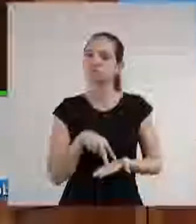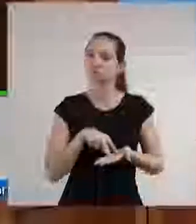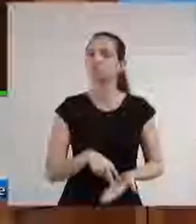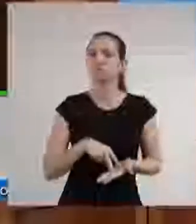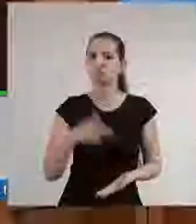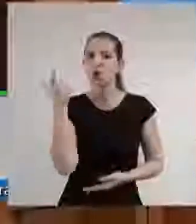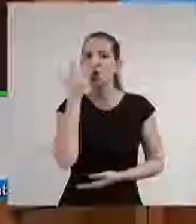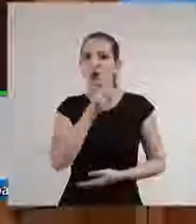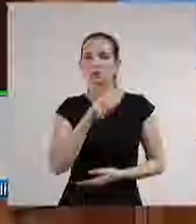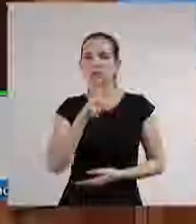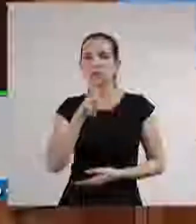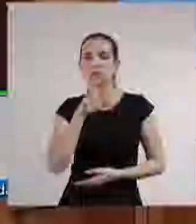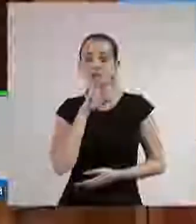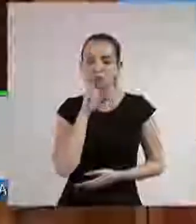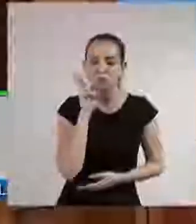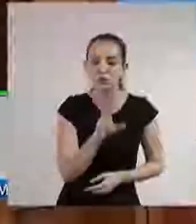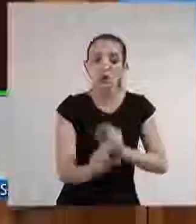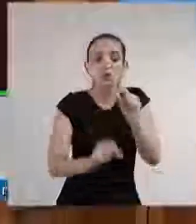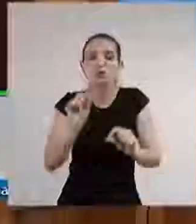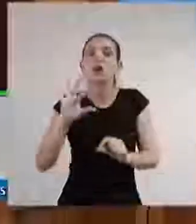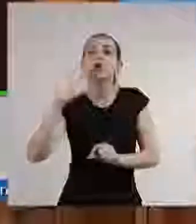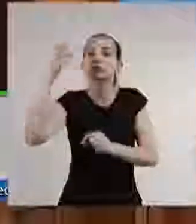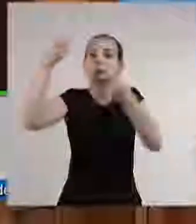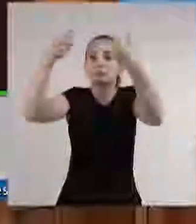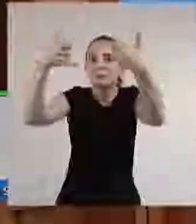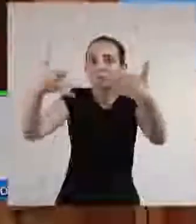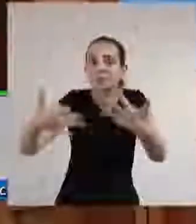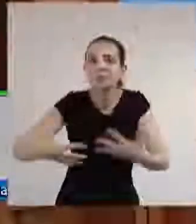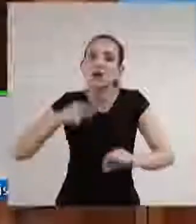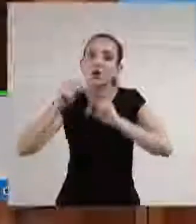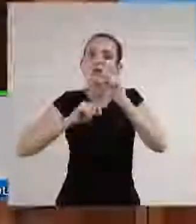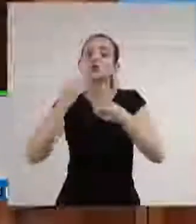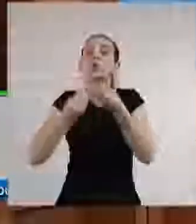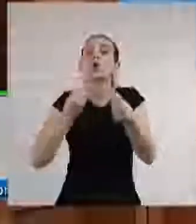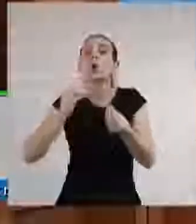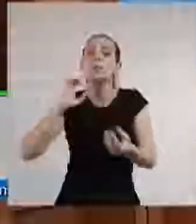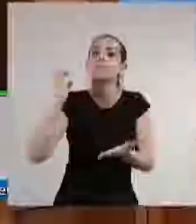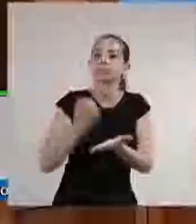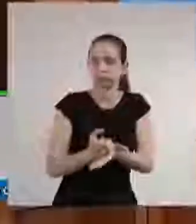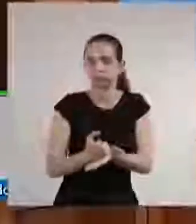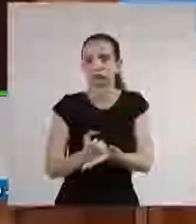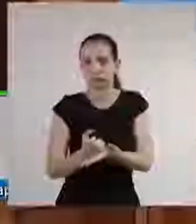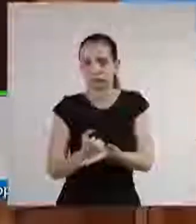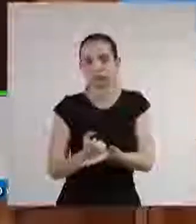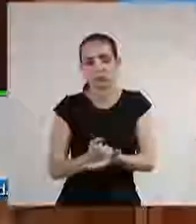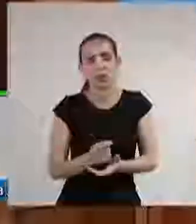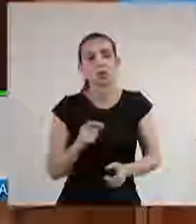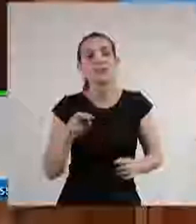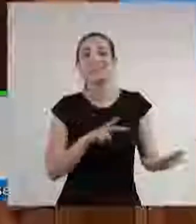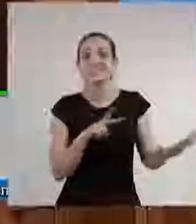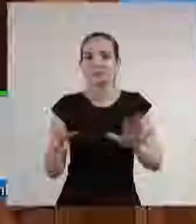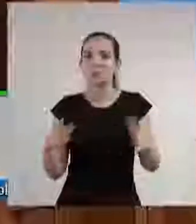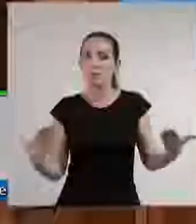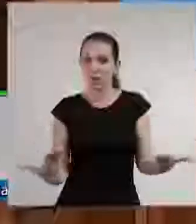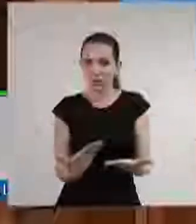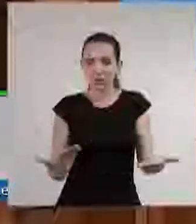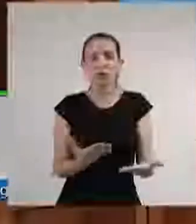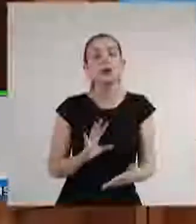efetivas, né, e eficiente. Esta sim é a prova inequívoca do que aconteceu essa semana, em